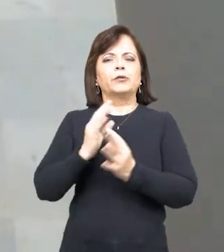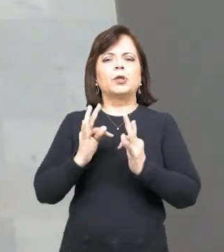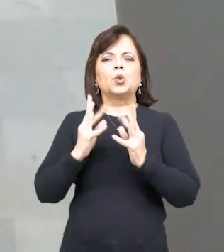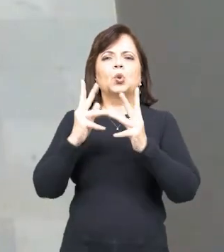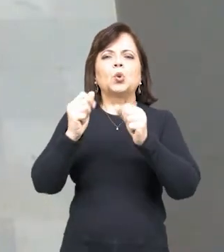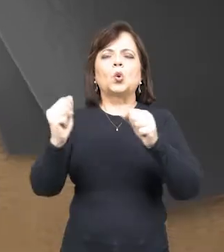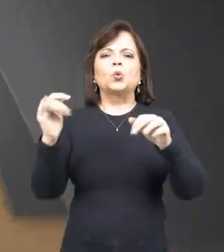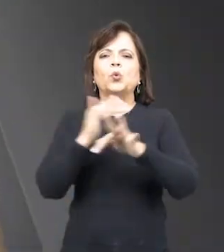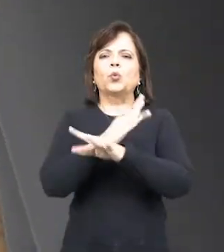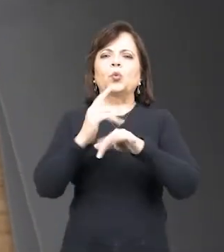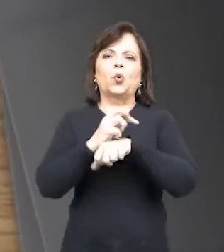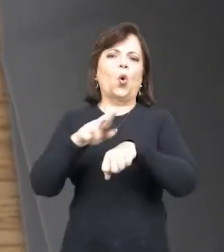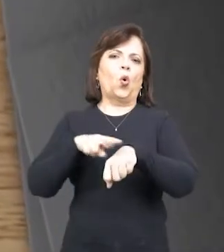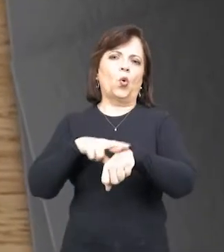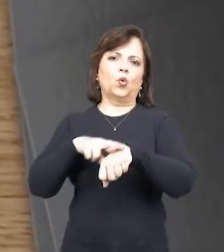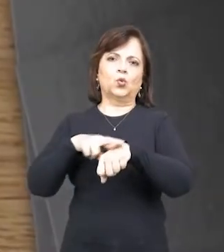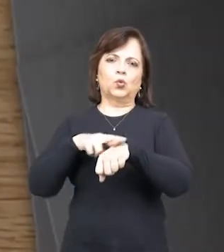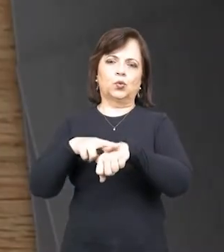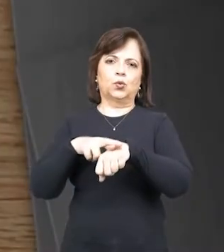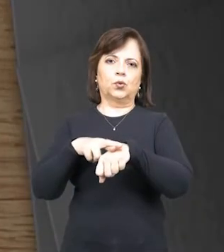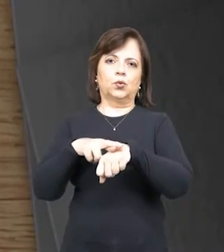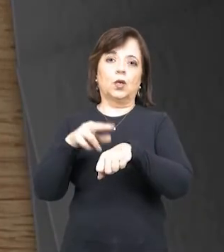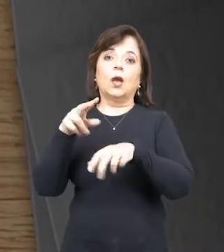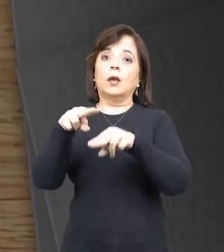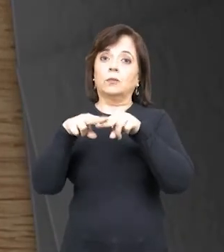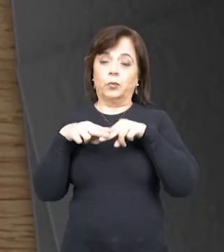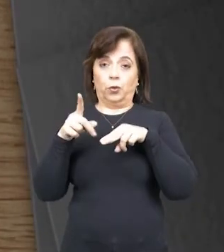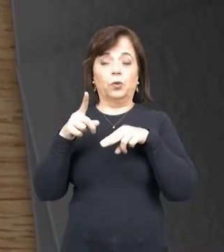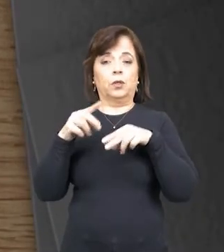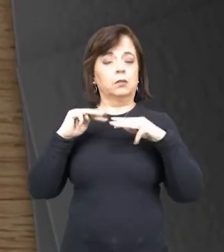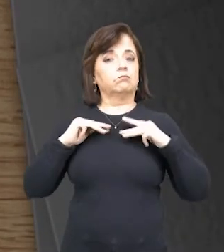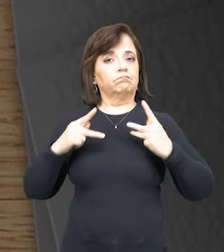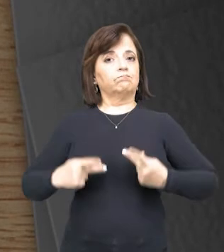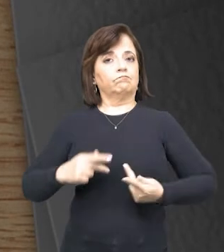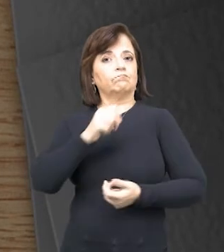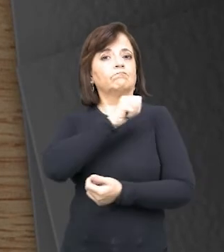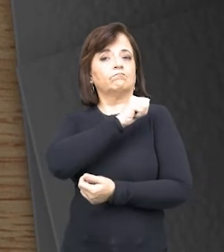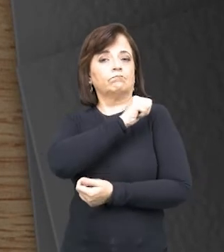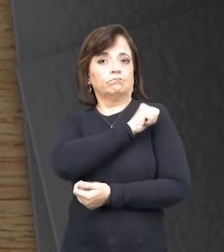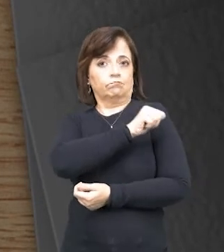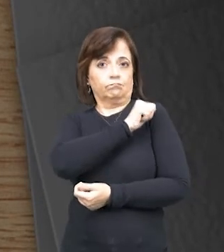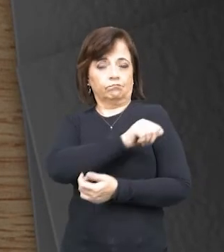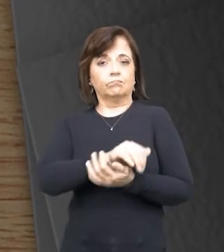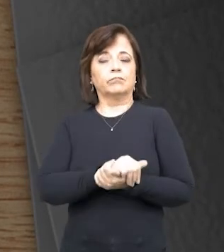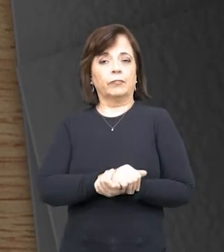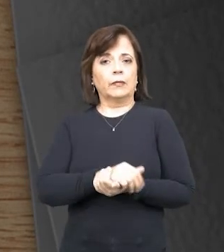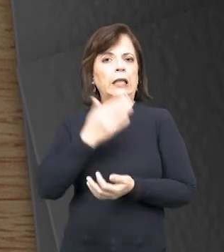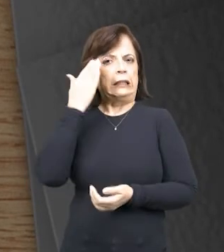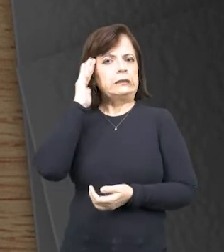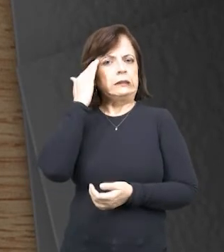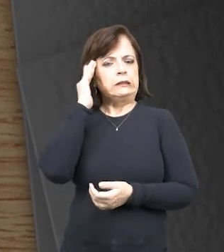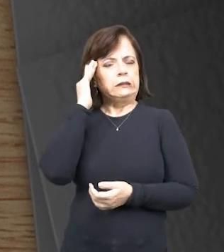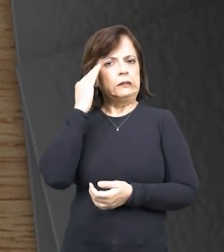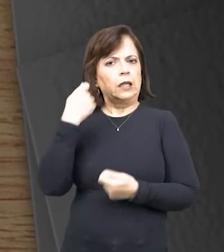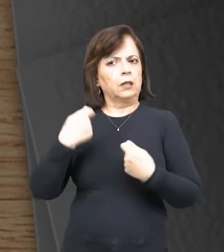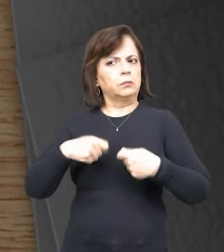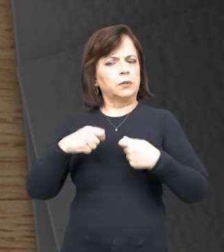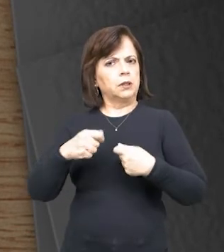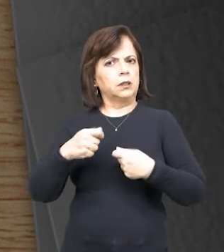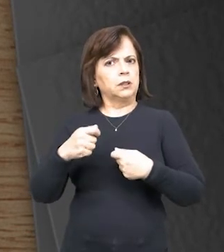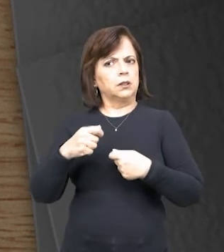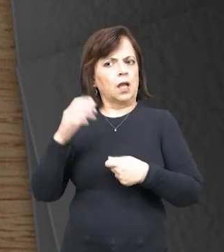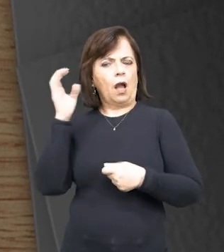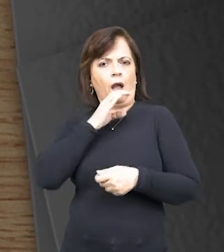a região metropolitana no bandeiramento roxo. E por isso o Ministério Público entende que para fazer frente à situação